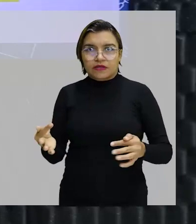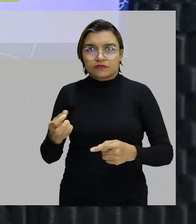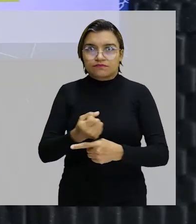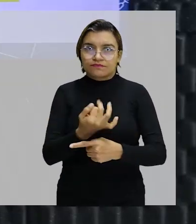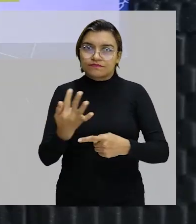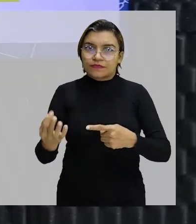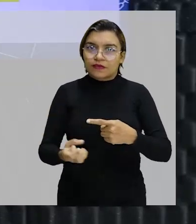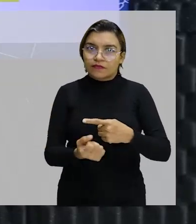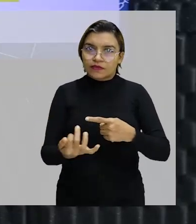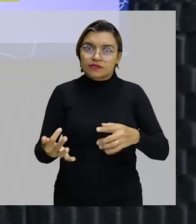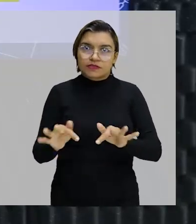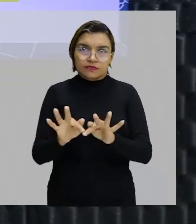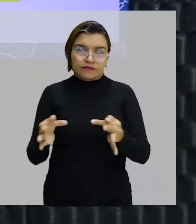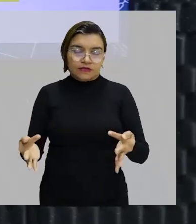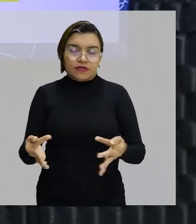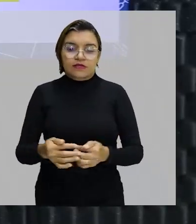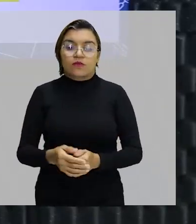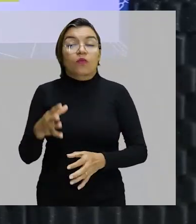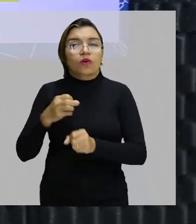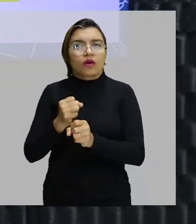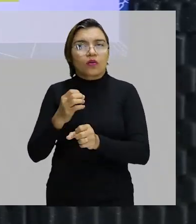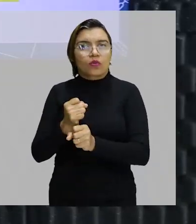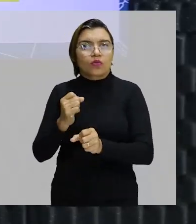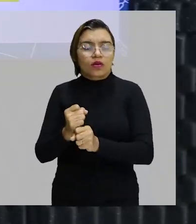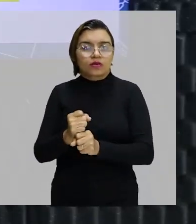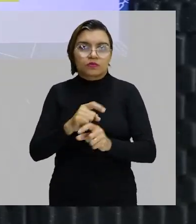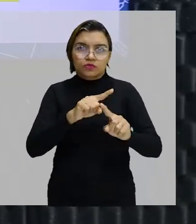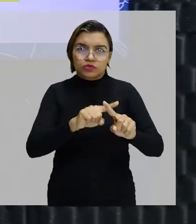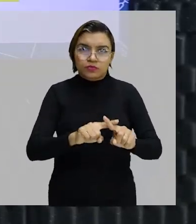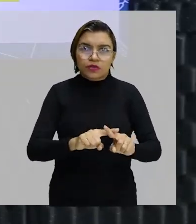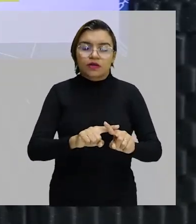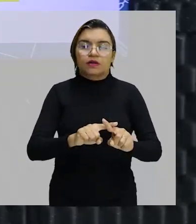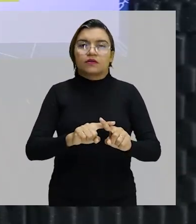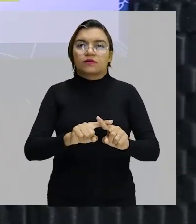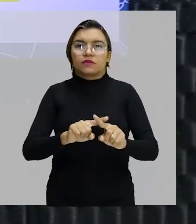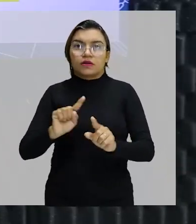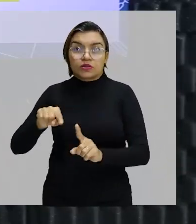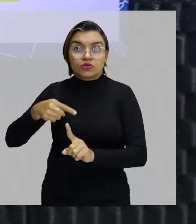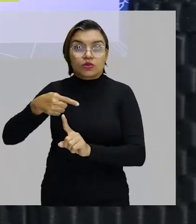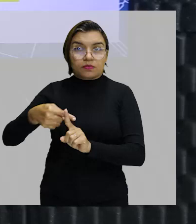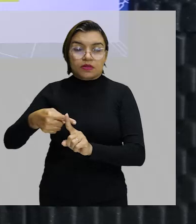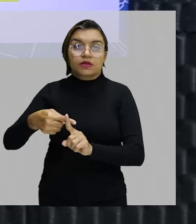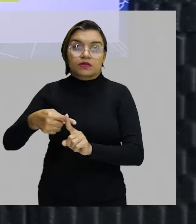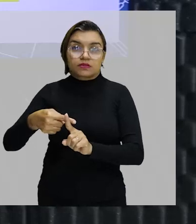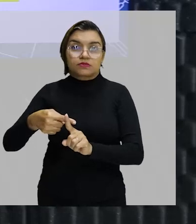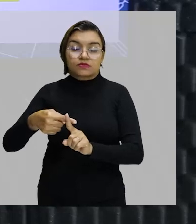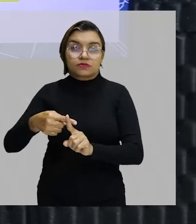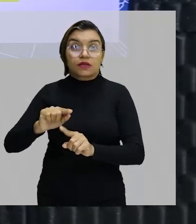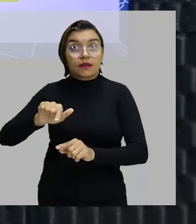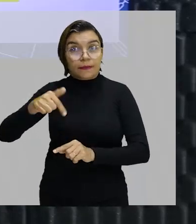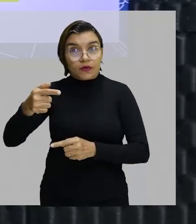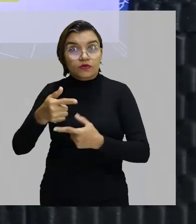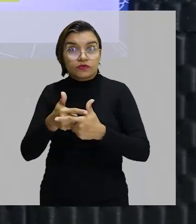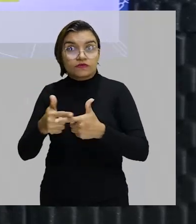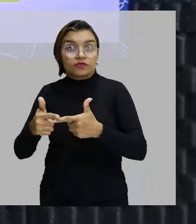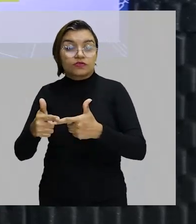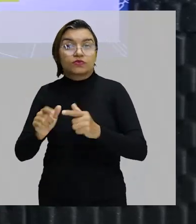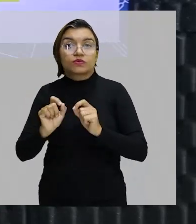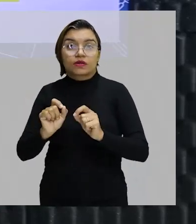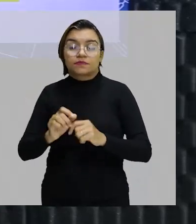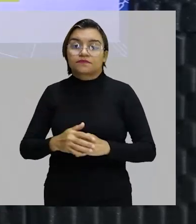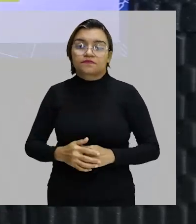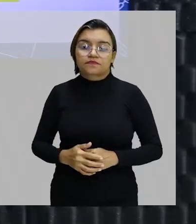fração. Fazendo esse cálculo, multiplicando, somando, depois dividindo, turminha, nós vamos chegar